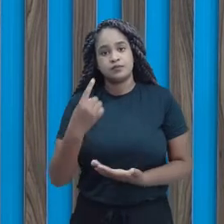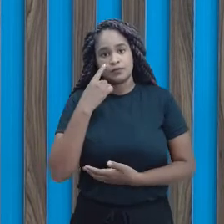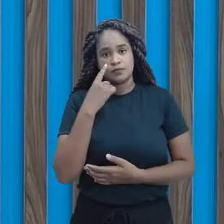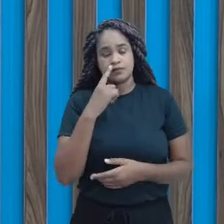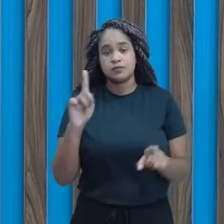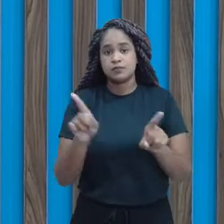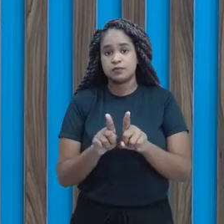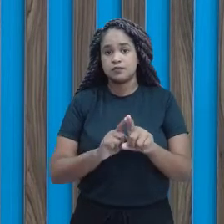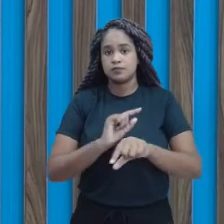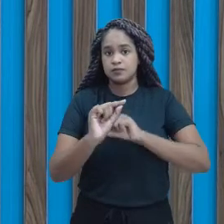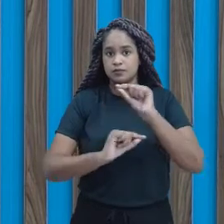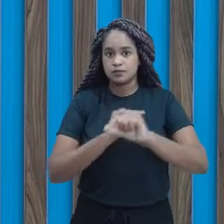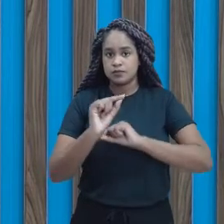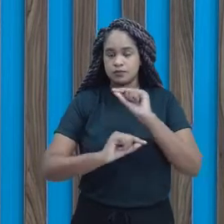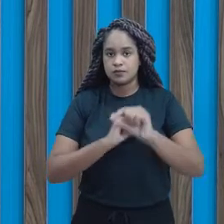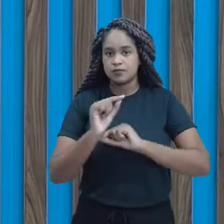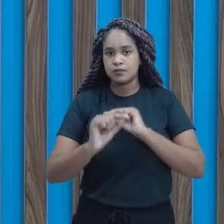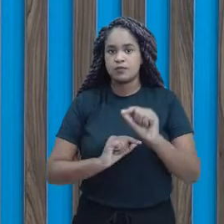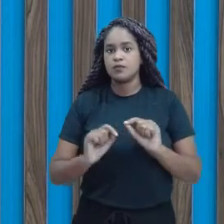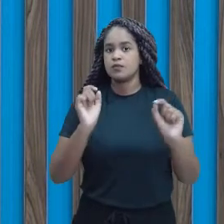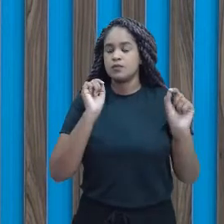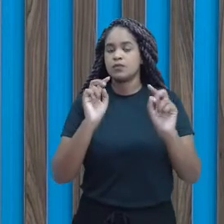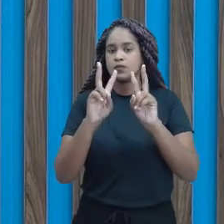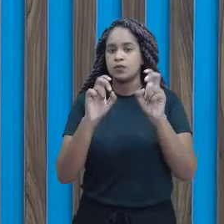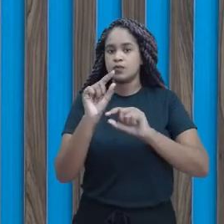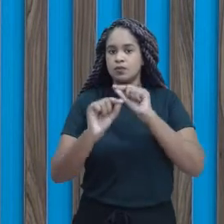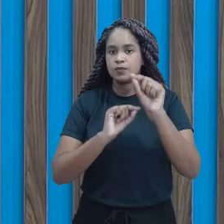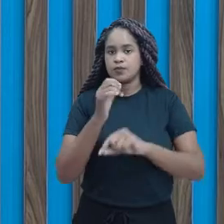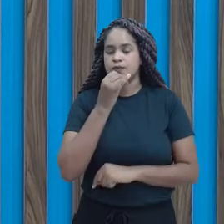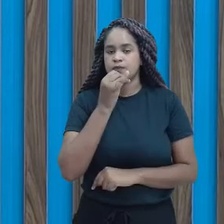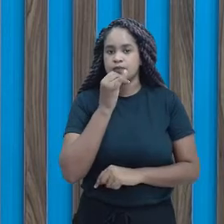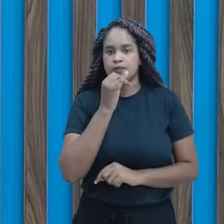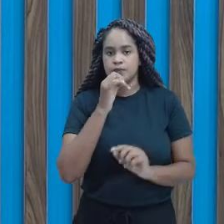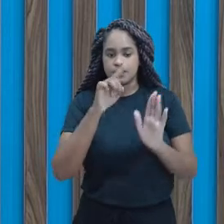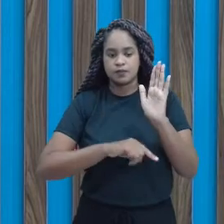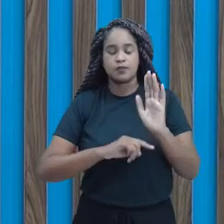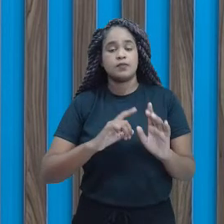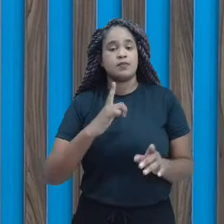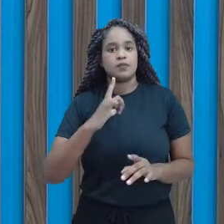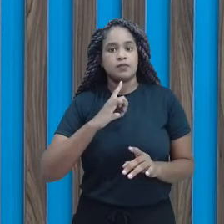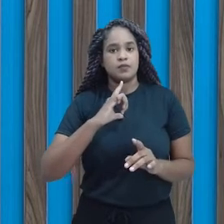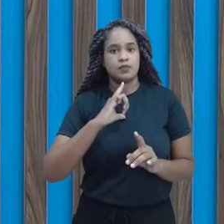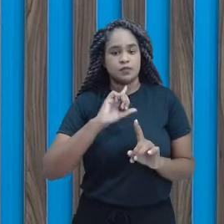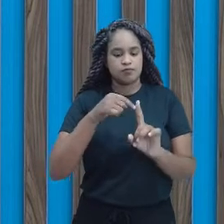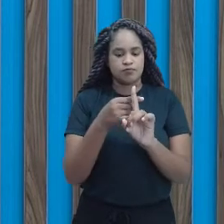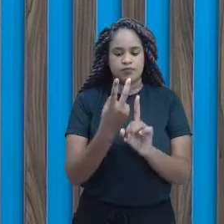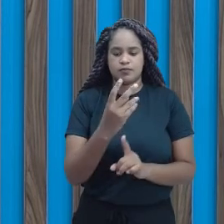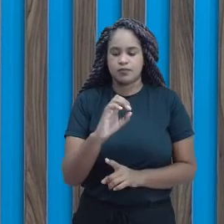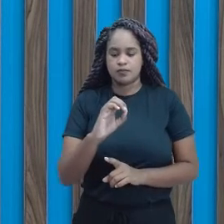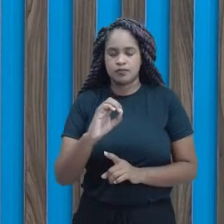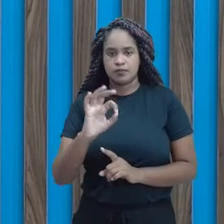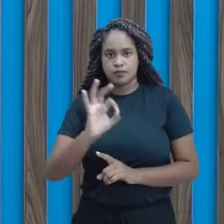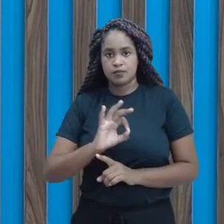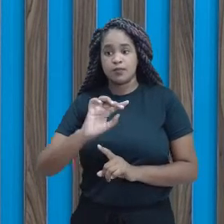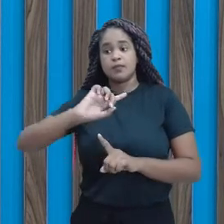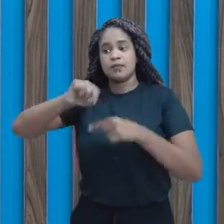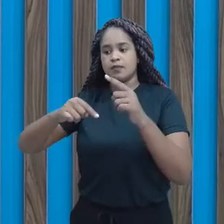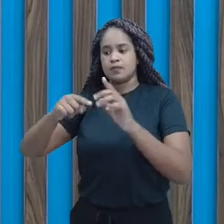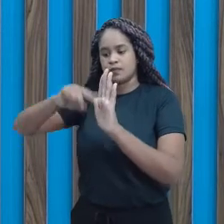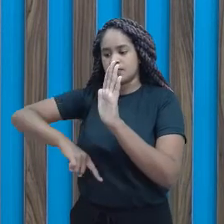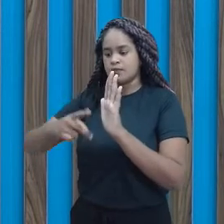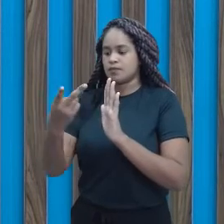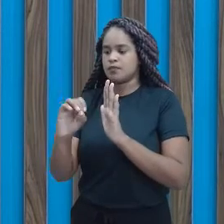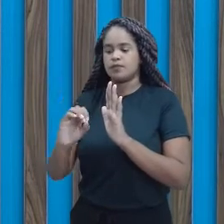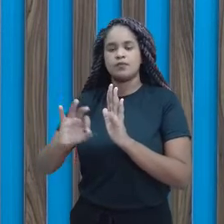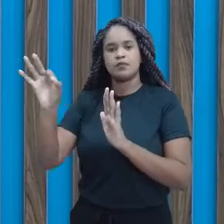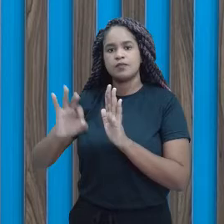na questão desse desconto, certo? Teve um aumento de 20%, teve um desconto de 20%. E